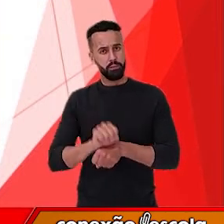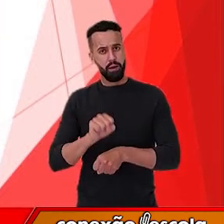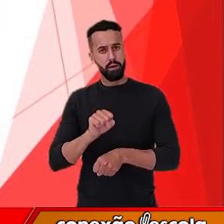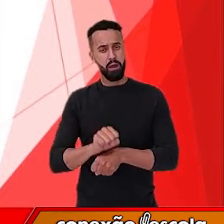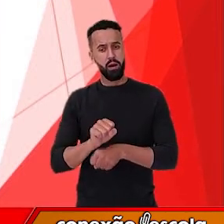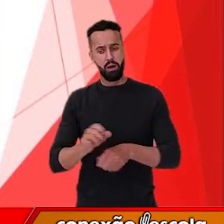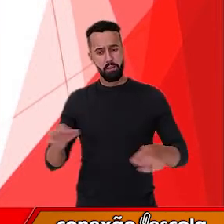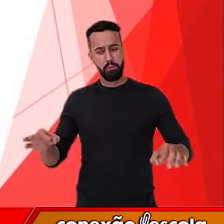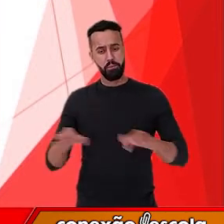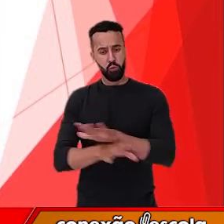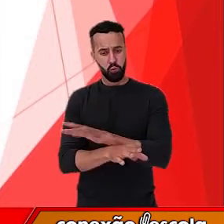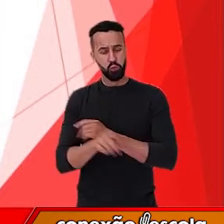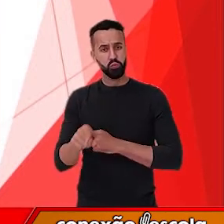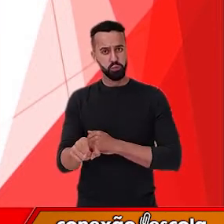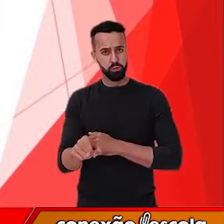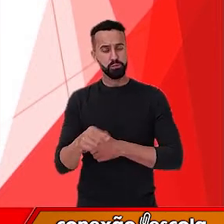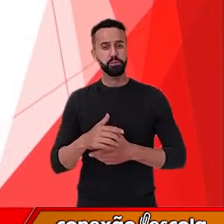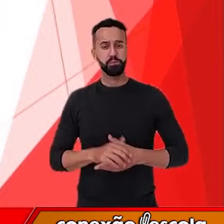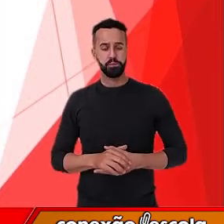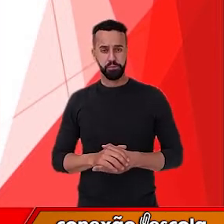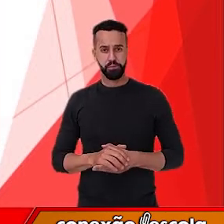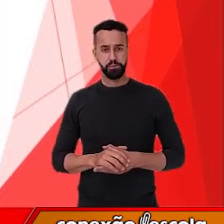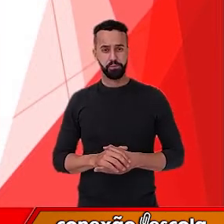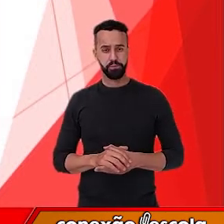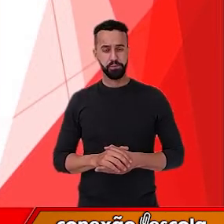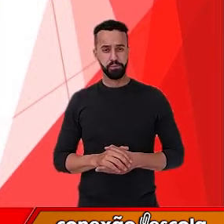e esperar que ele a faça.